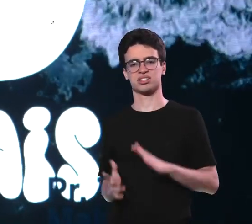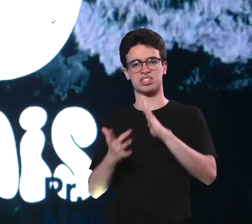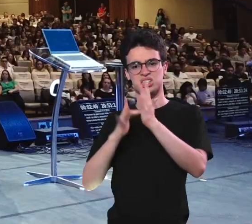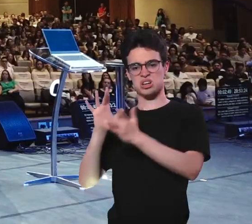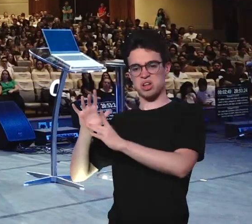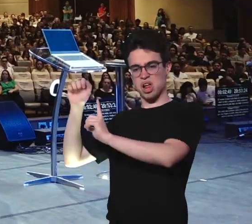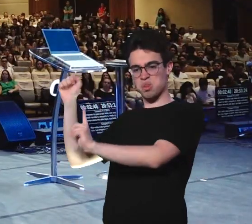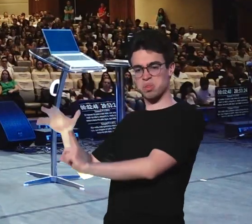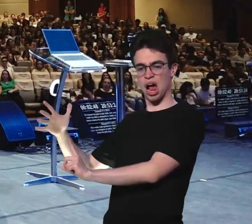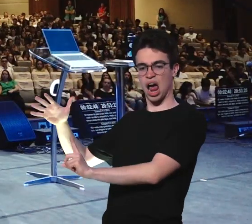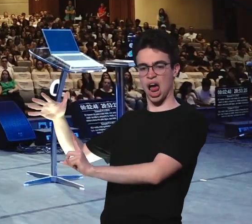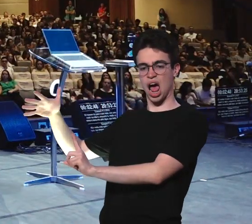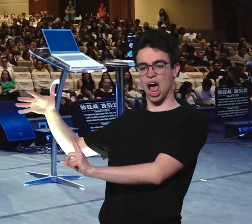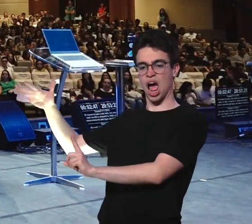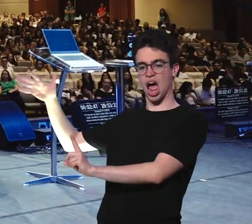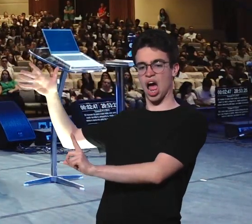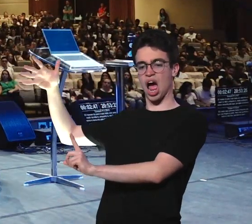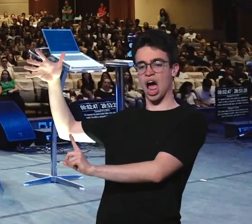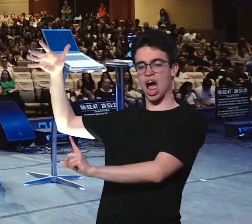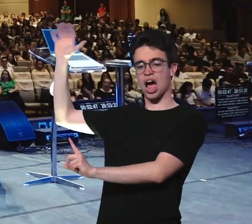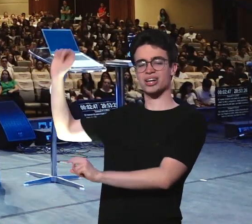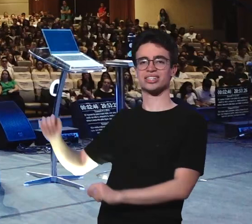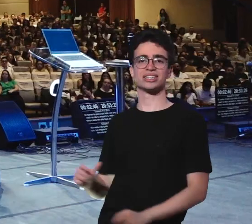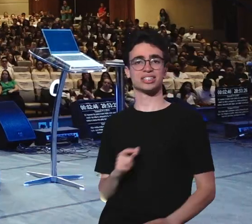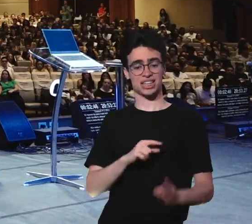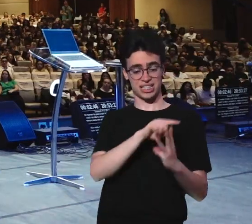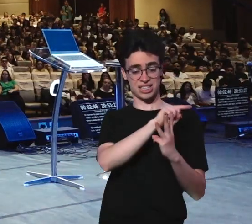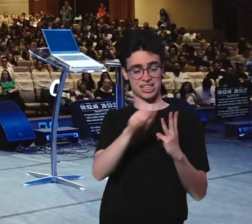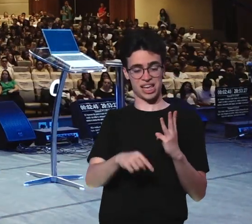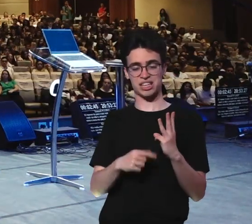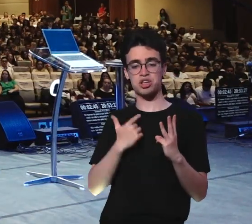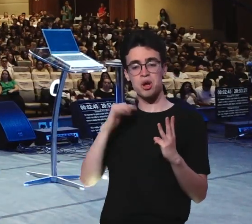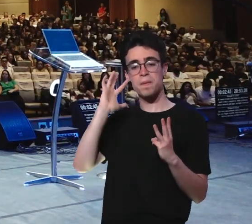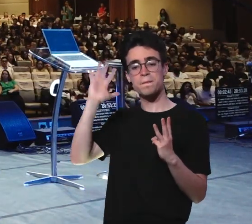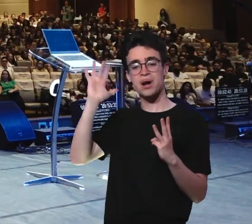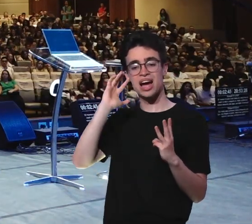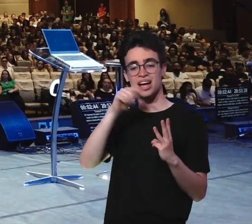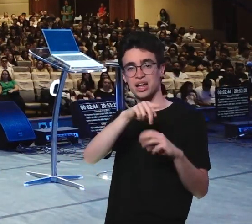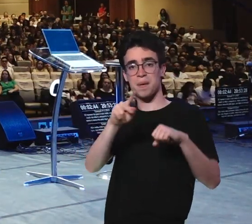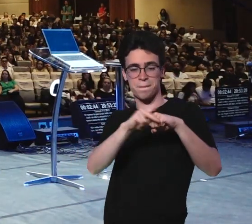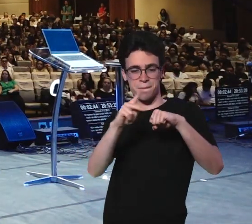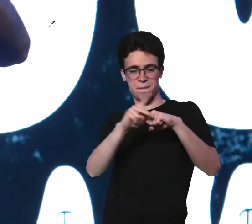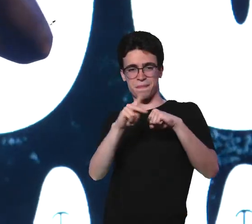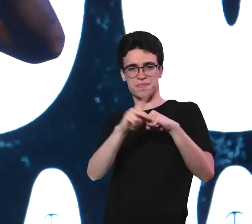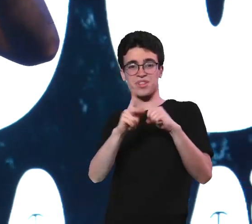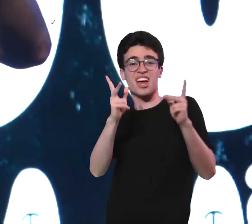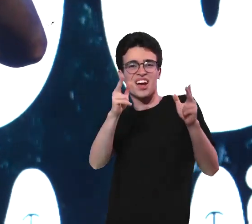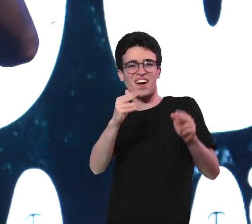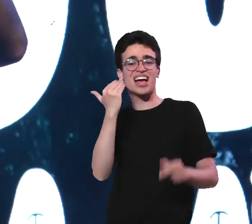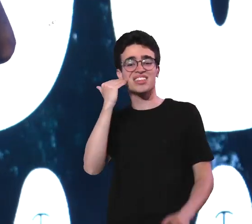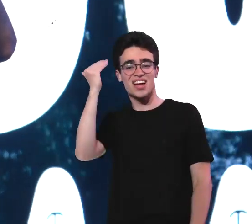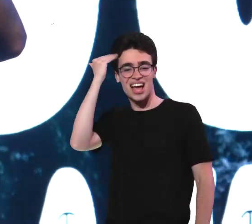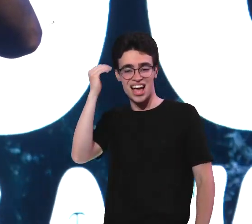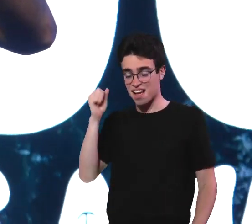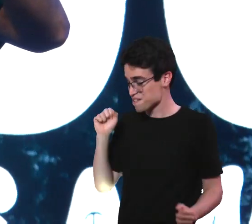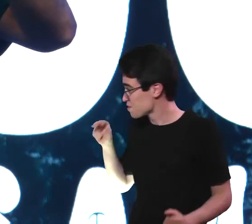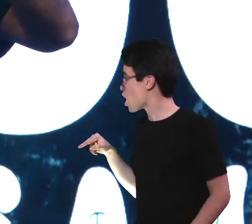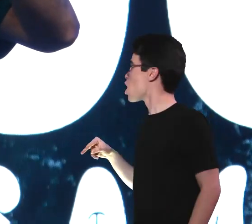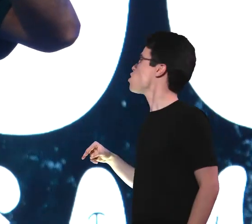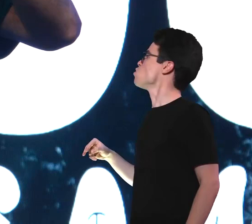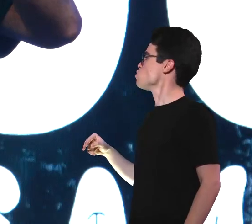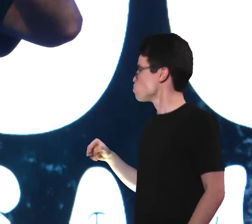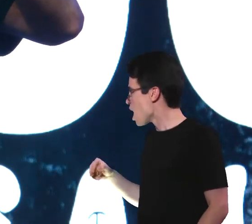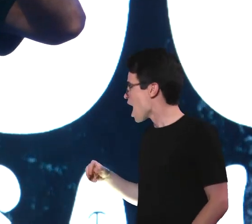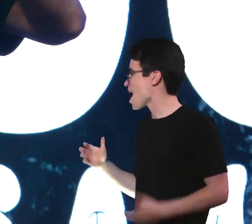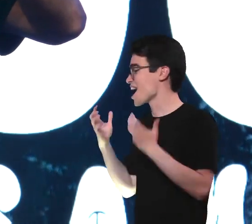glória. E estavam os 3 ali. E eu imagino que Pedro tinha um coração de adolescente, porque quando ele vê aquela glória, ele fala, meu